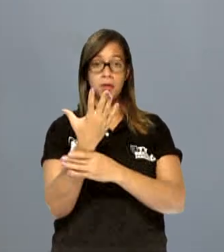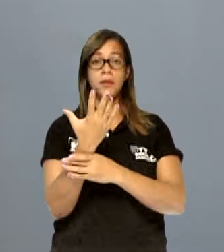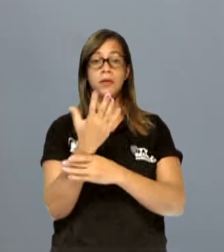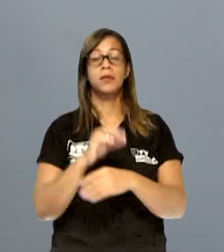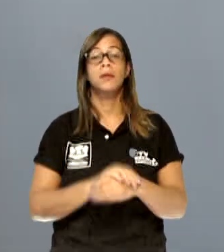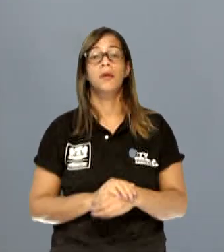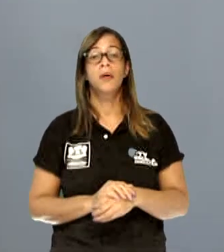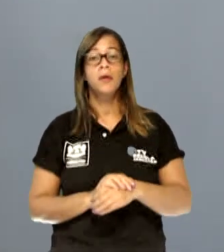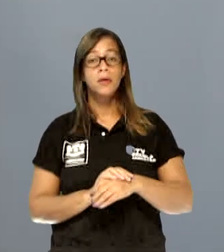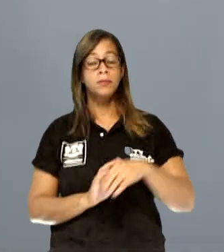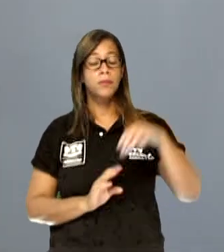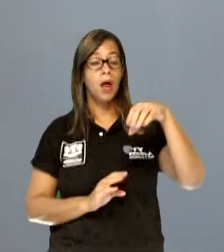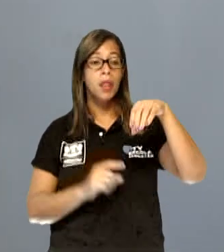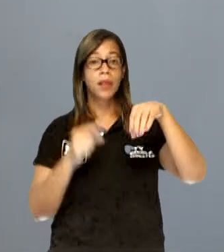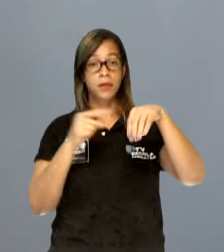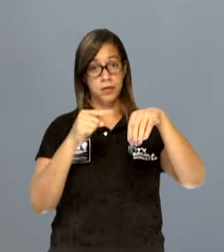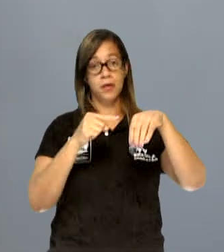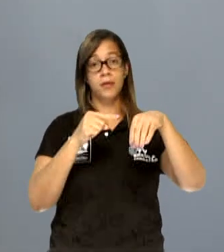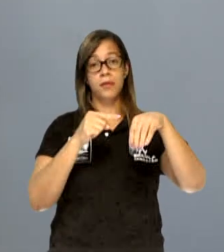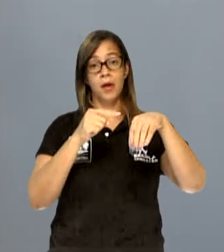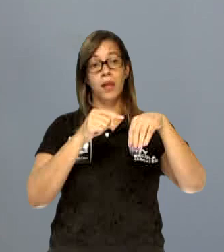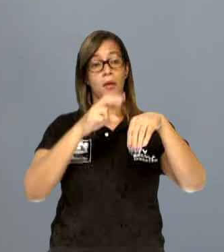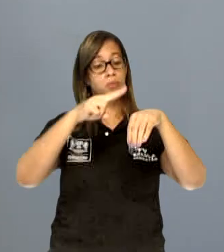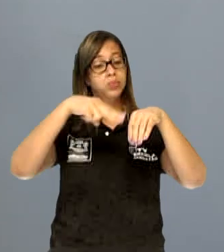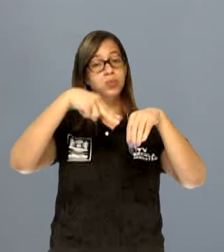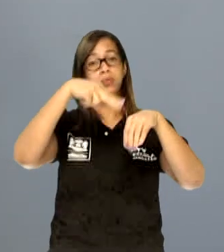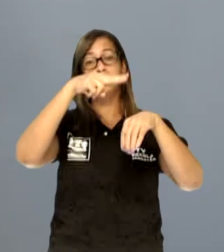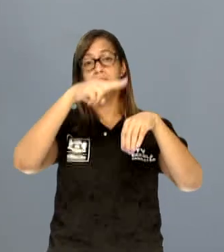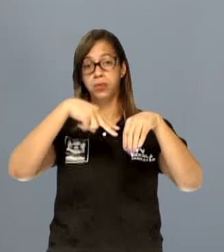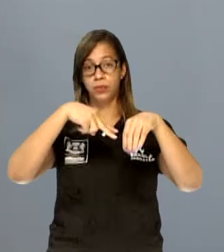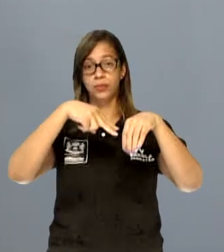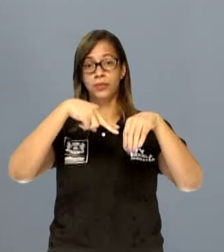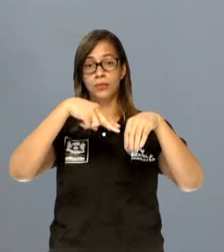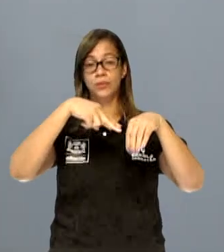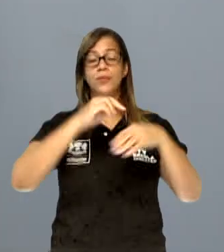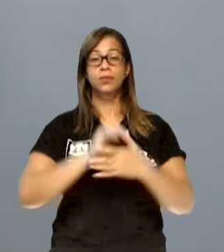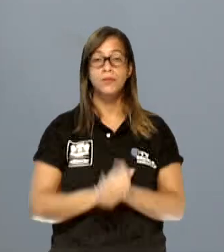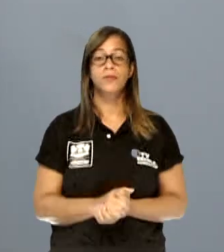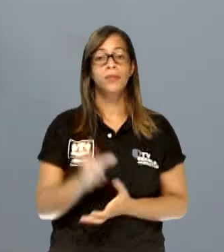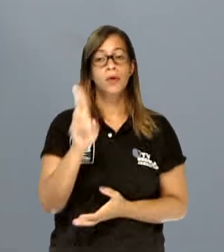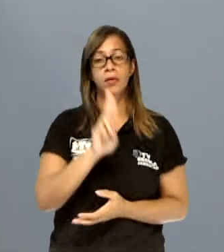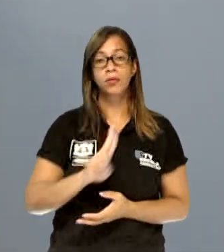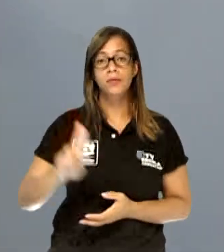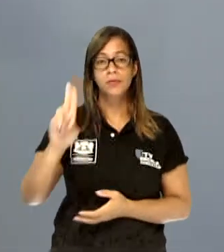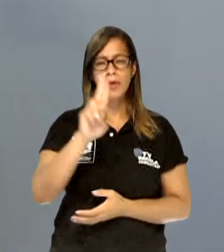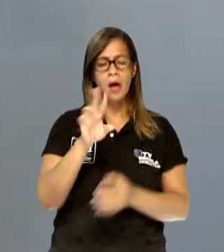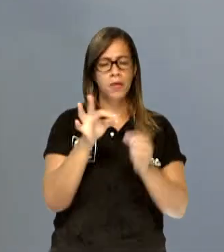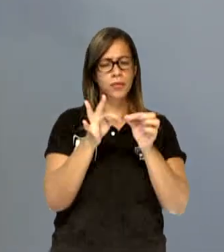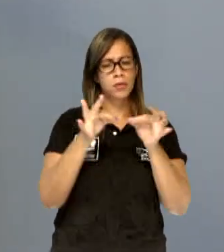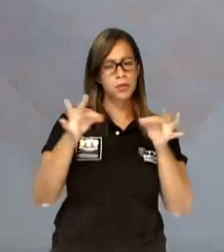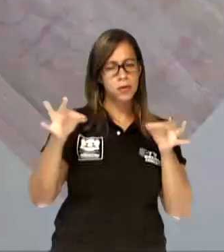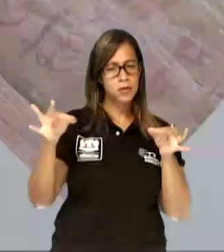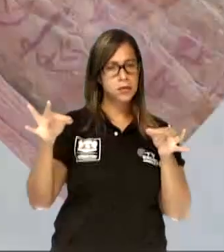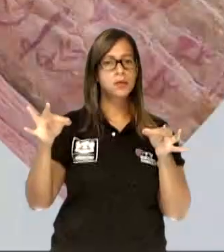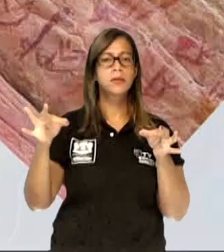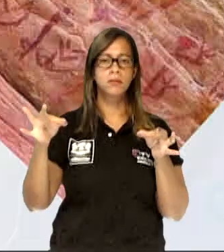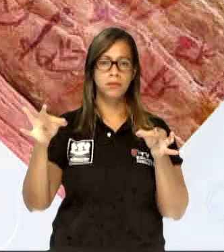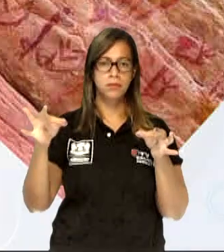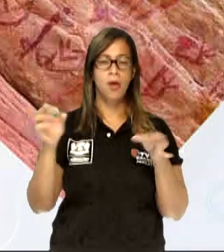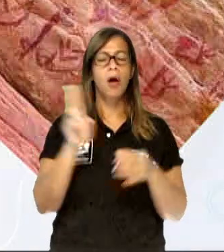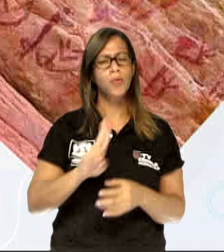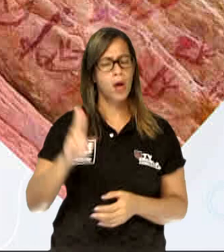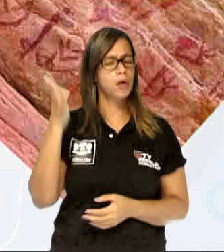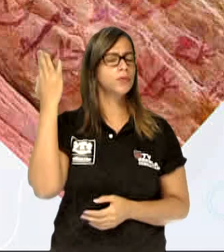O uso de linhas, traços e formas geométricas, olha só, eles já utilizavam bem lá no